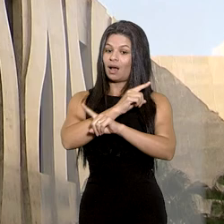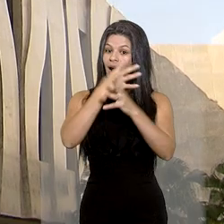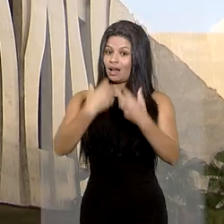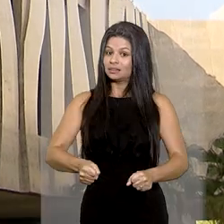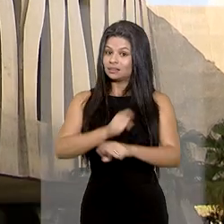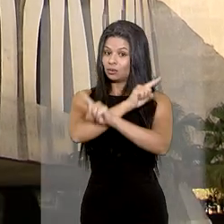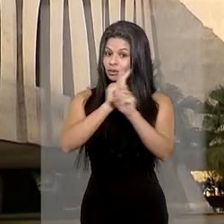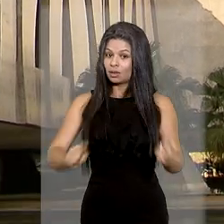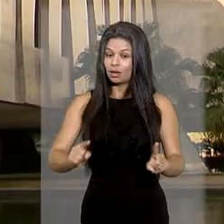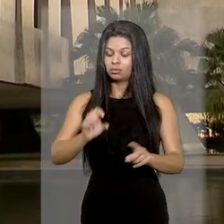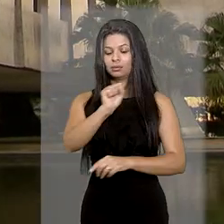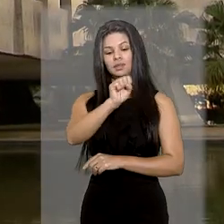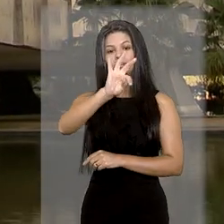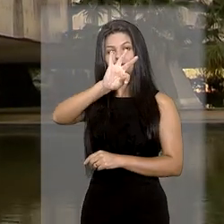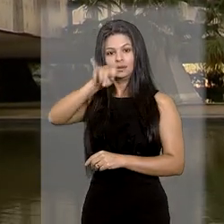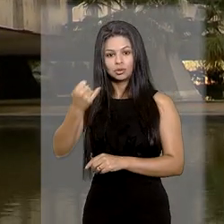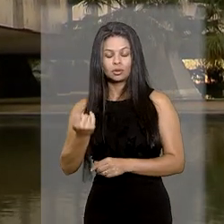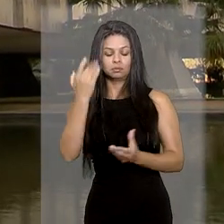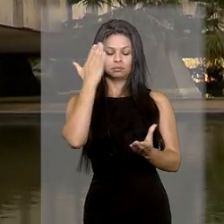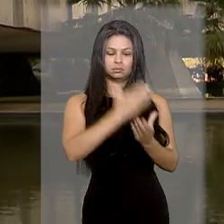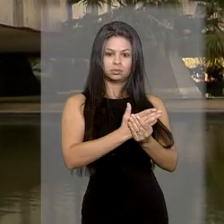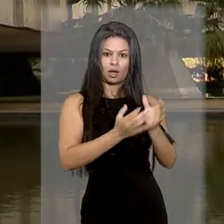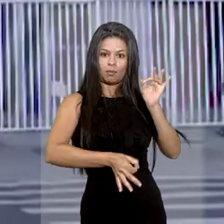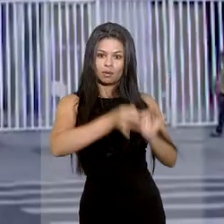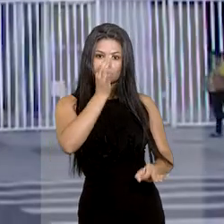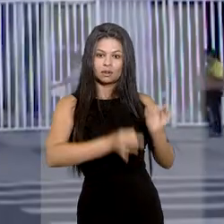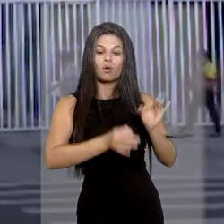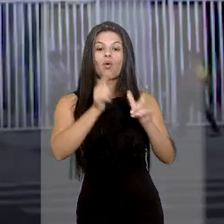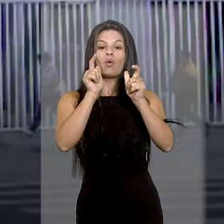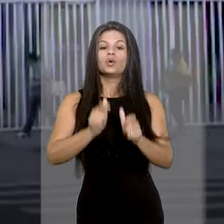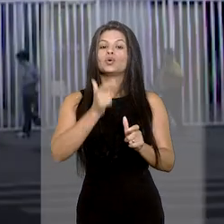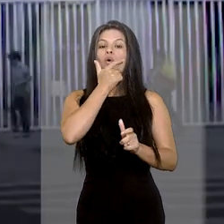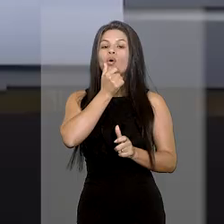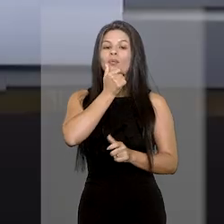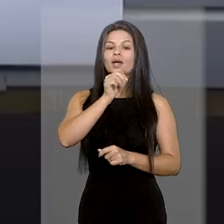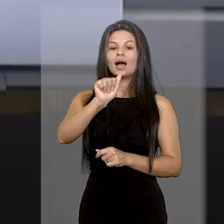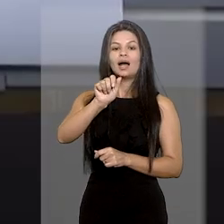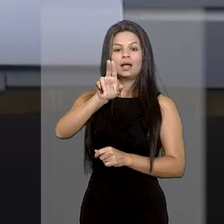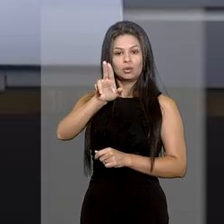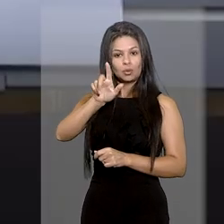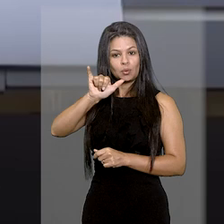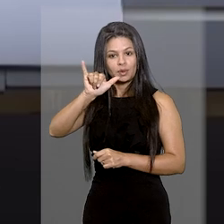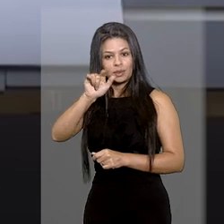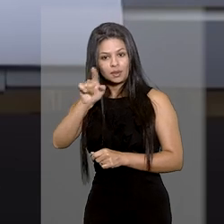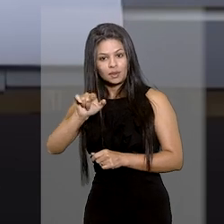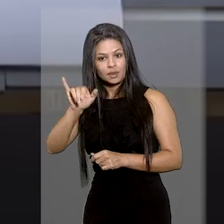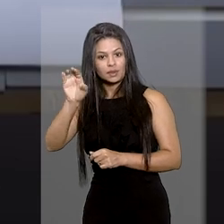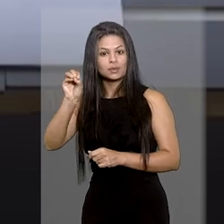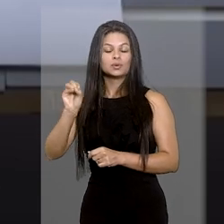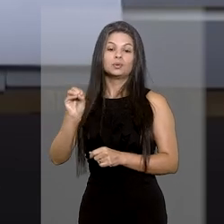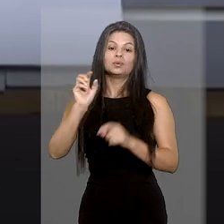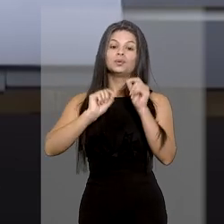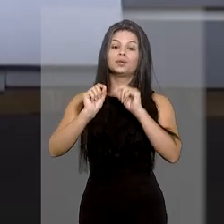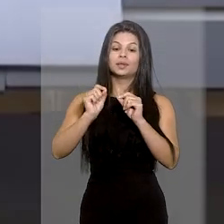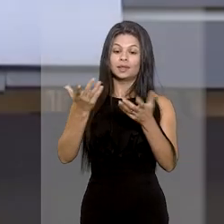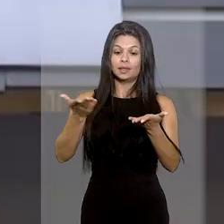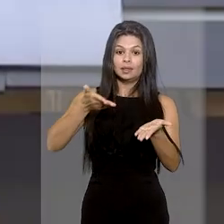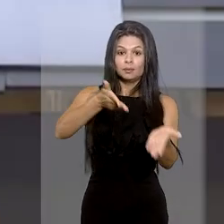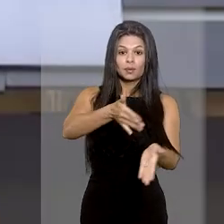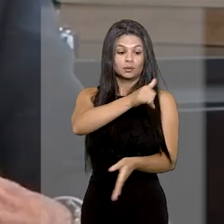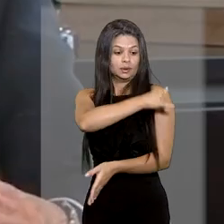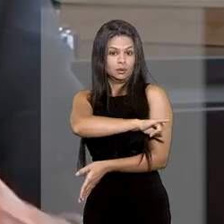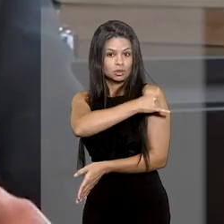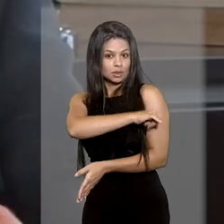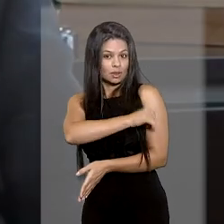Manteve no STJ o julgamento do processo em que Aloísio Neves Guedes Conselheiro do Tribunal de Contas do Rio de Janeiro